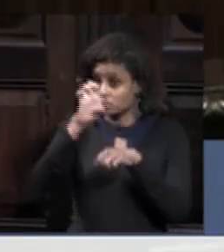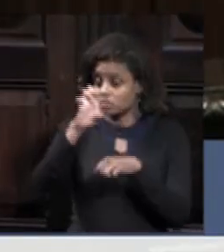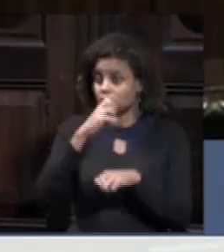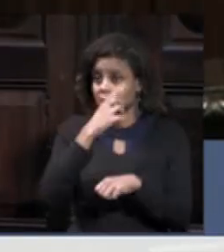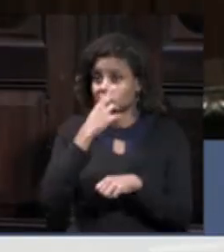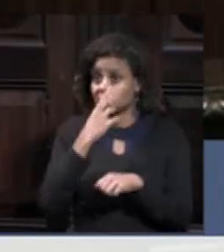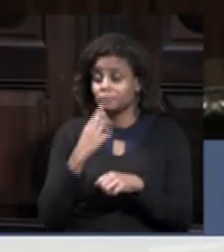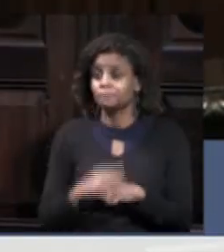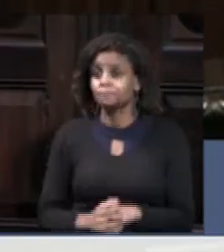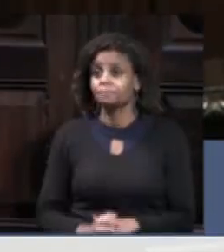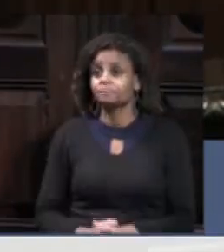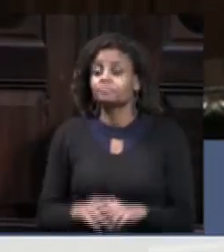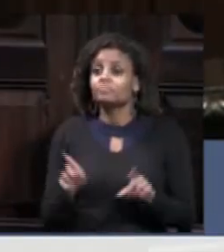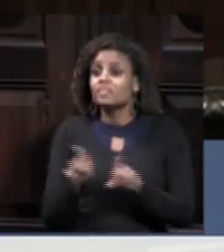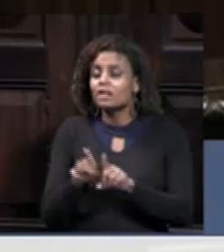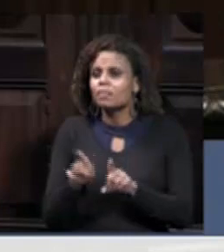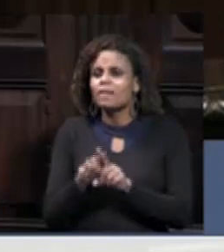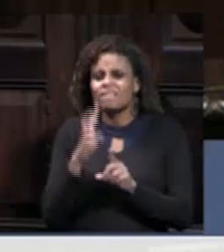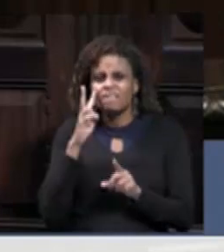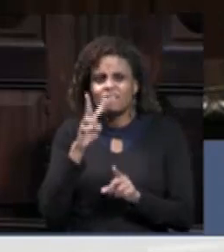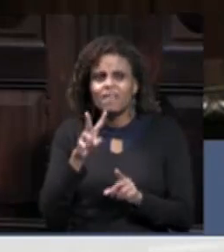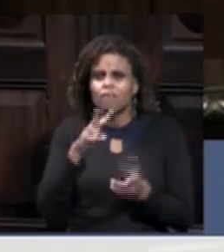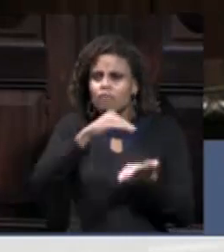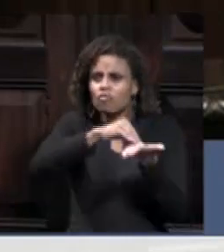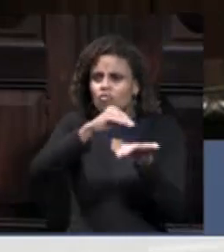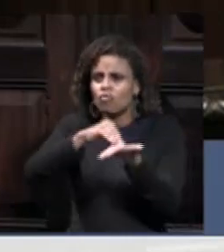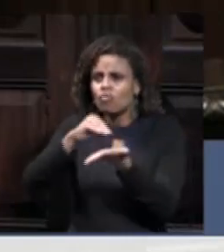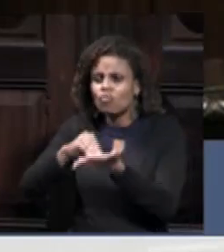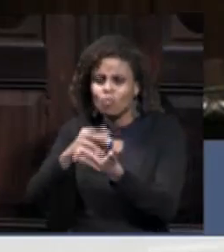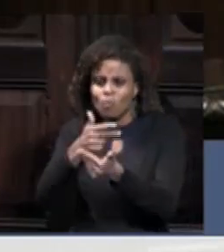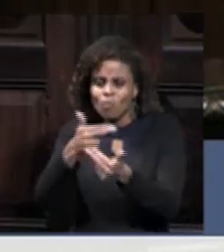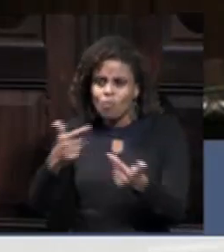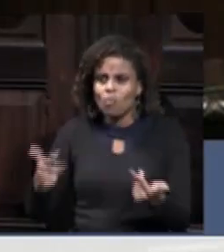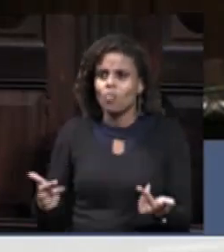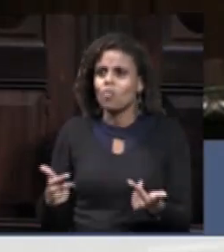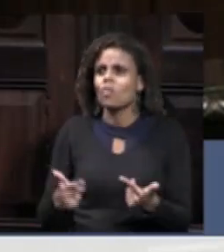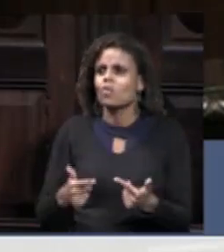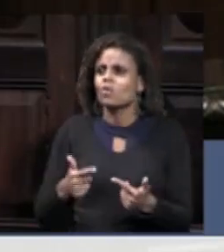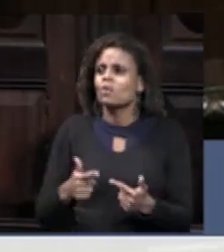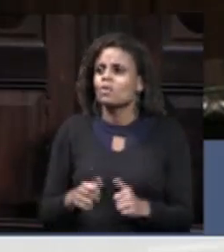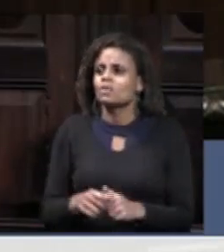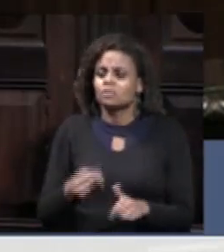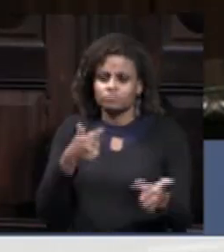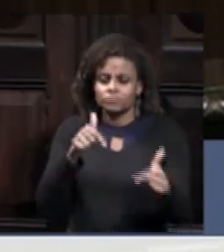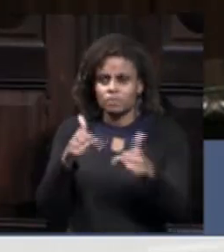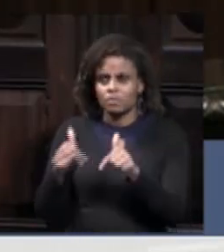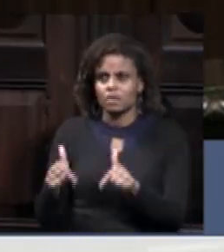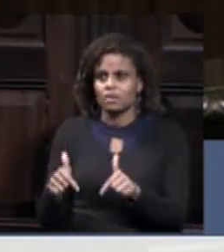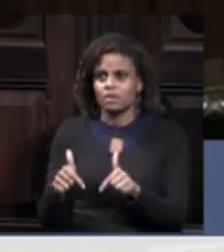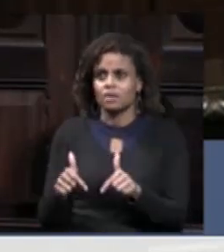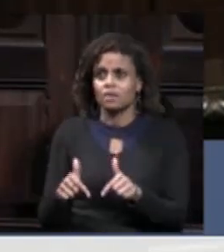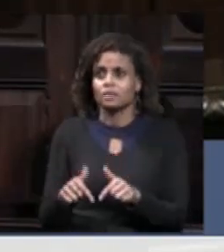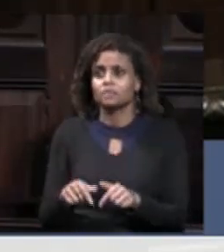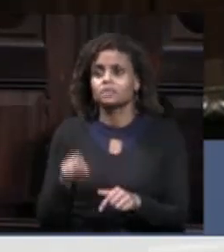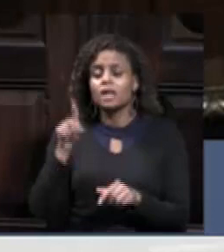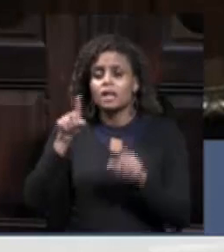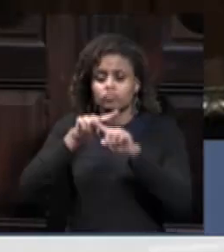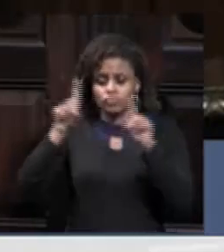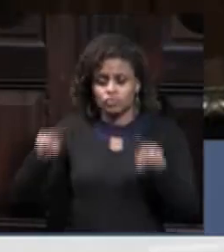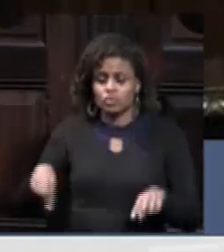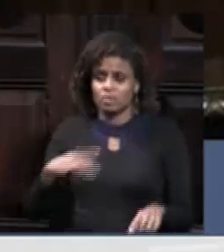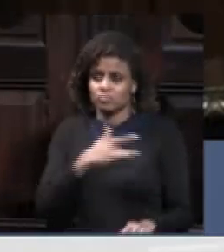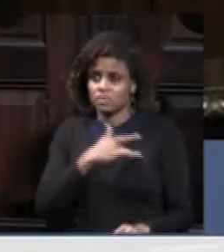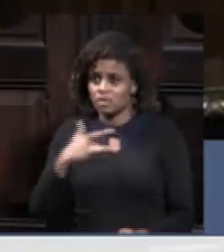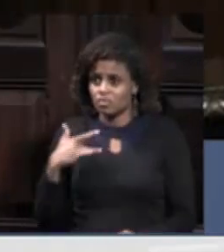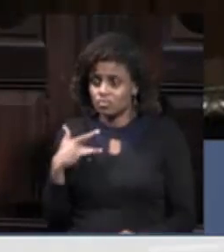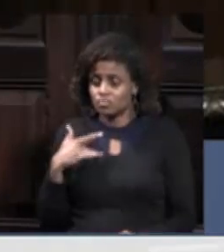de precarização das condições objetivas de trabalho dos servidores da saúde, não obstante